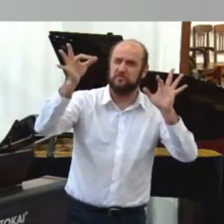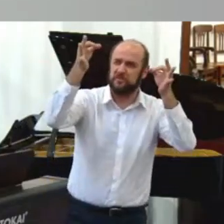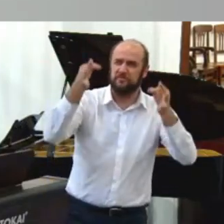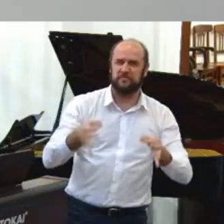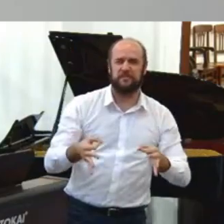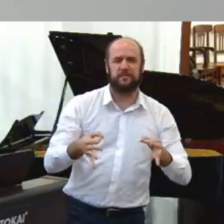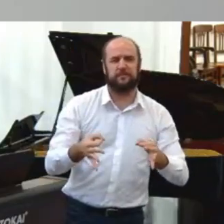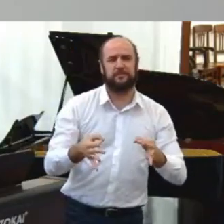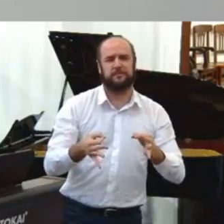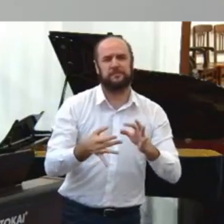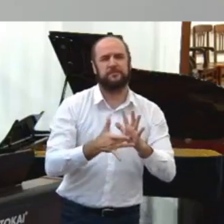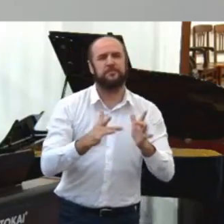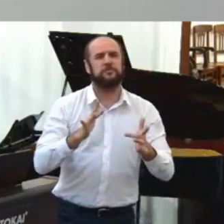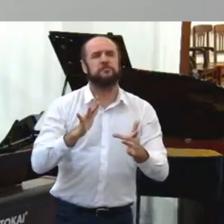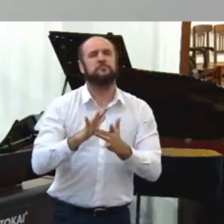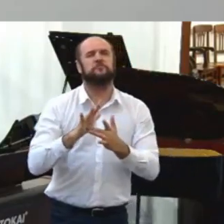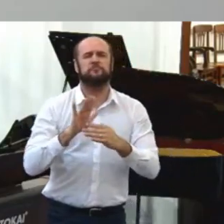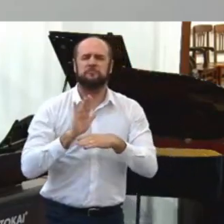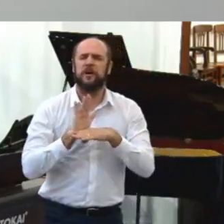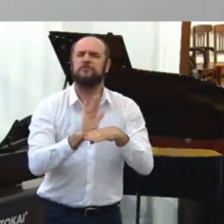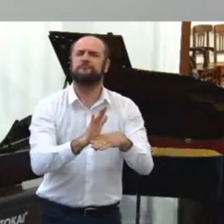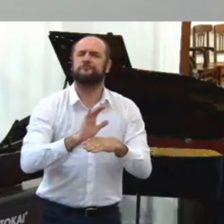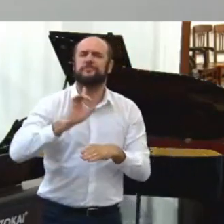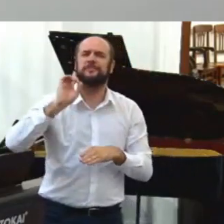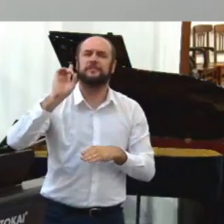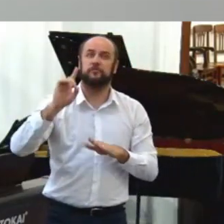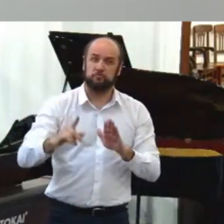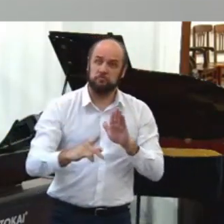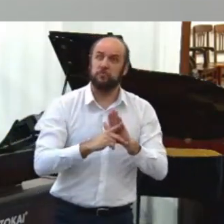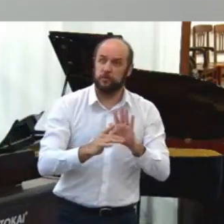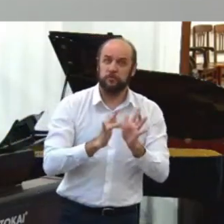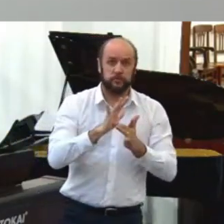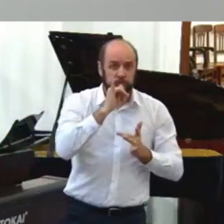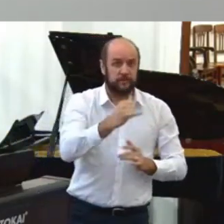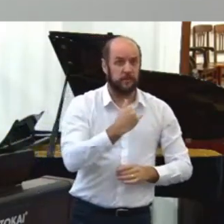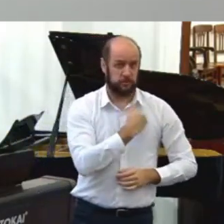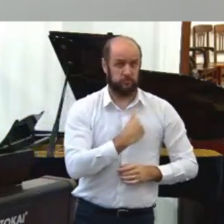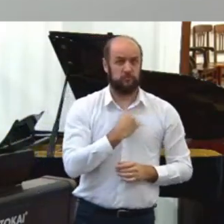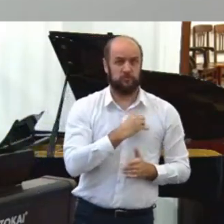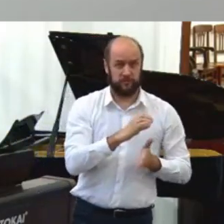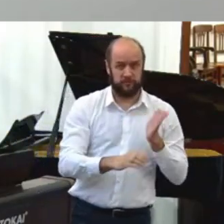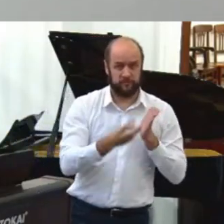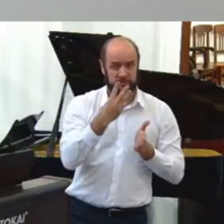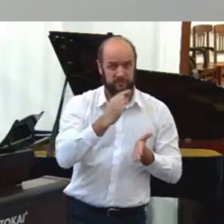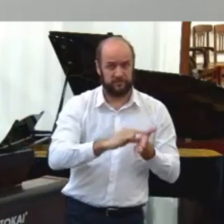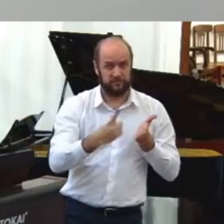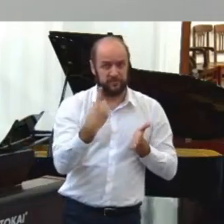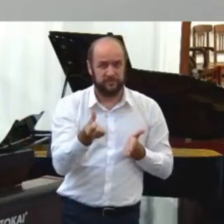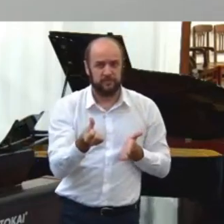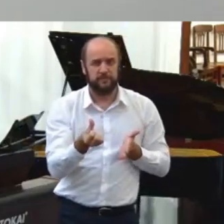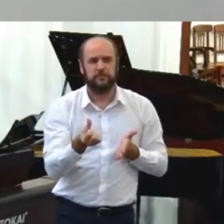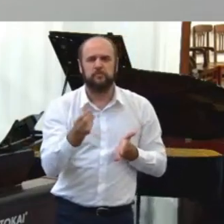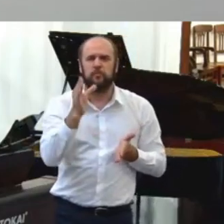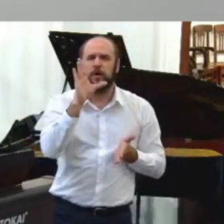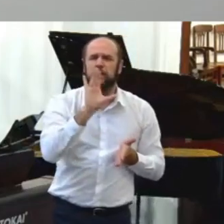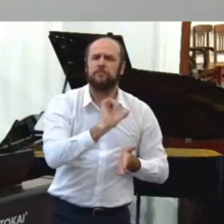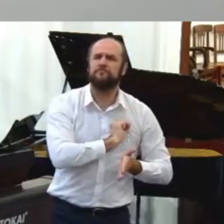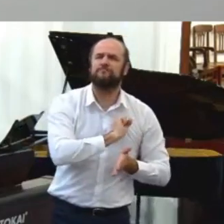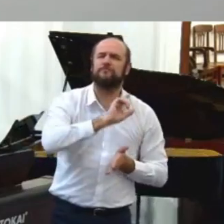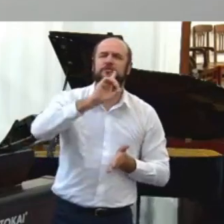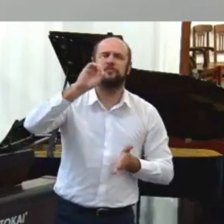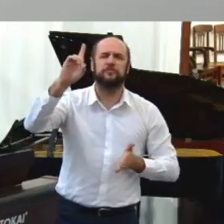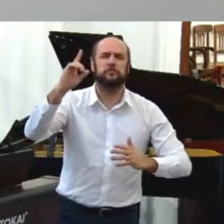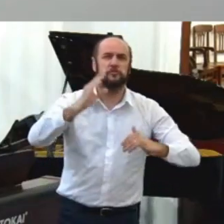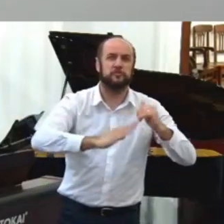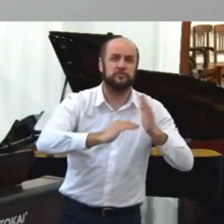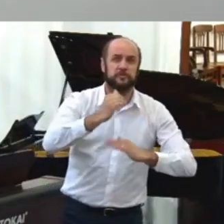Por isso Jesus Cristo é a providência, como o próprio disse em João 3,16. O amor de Deus fez com